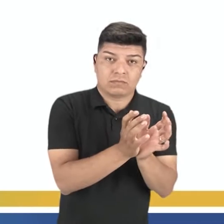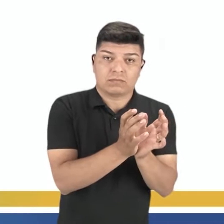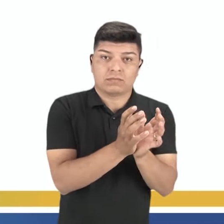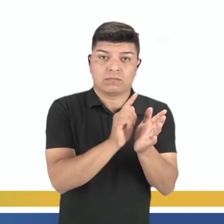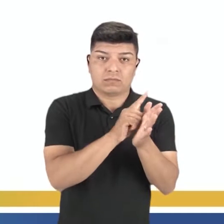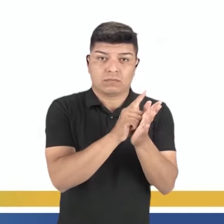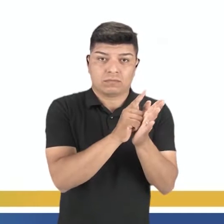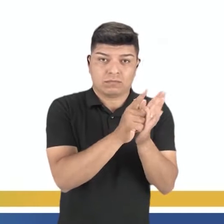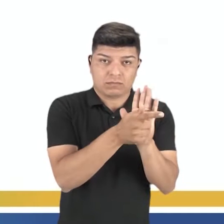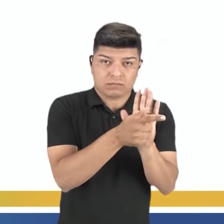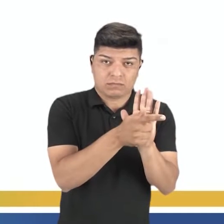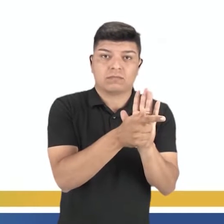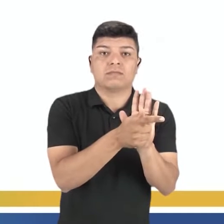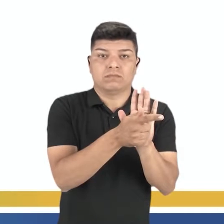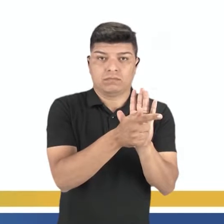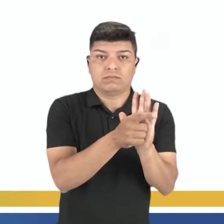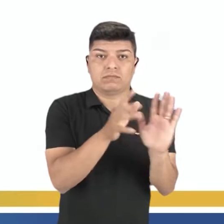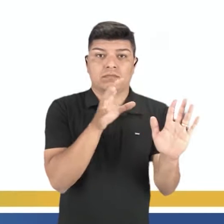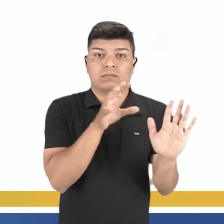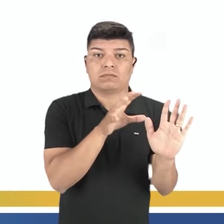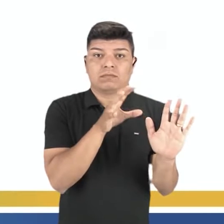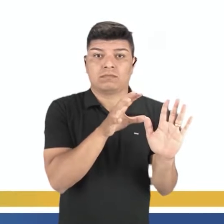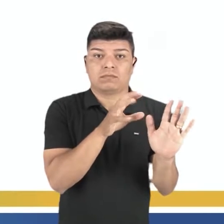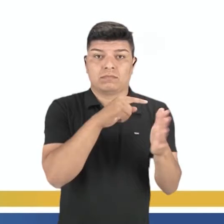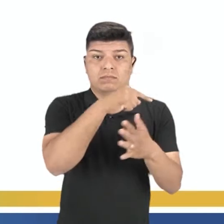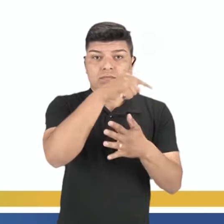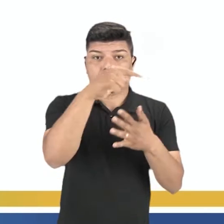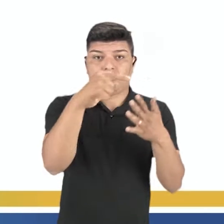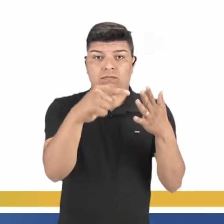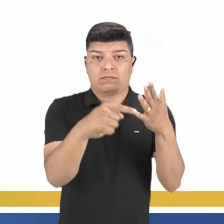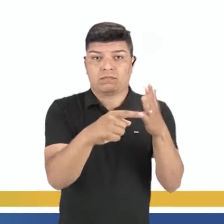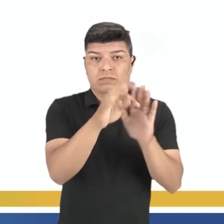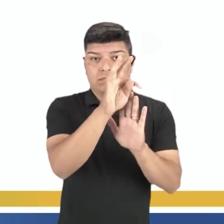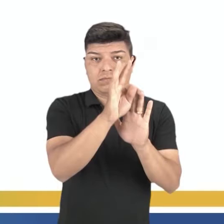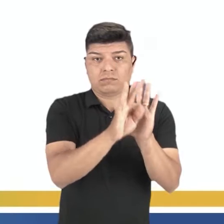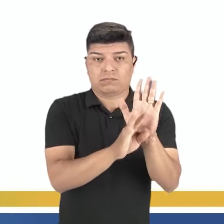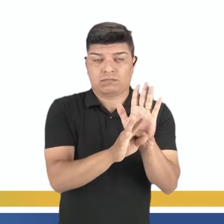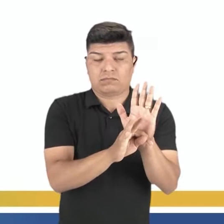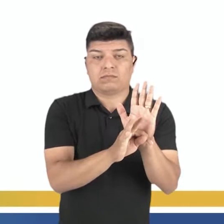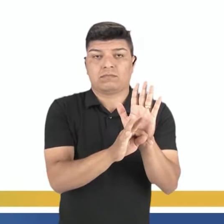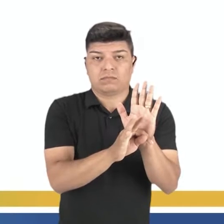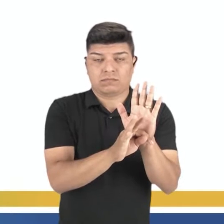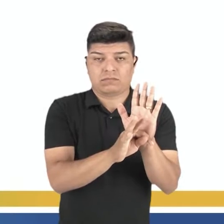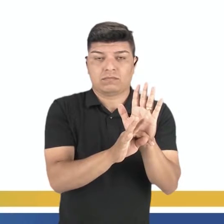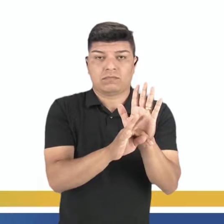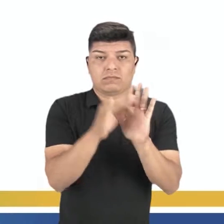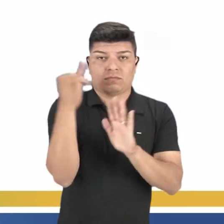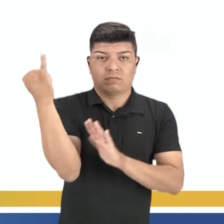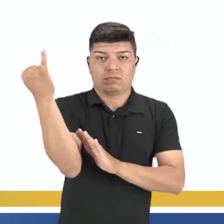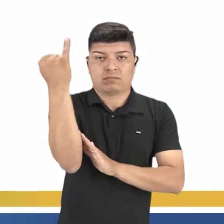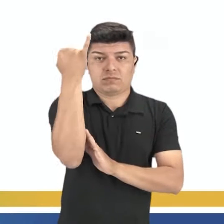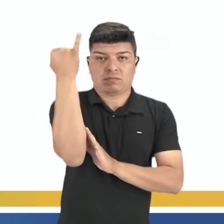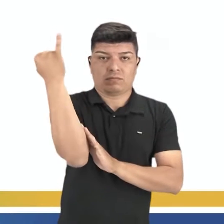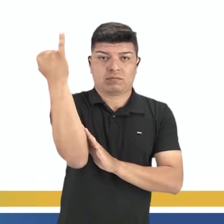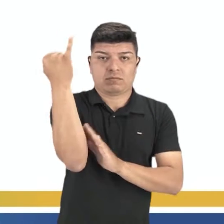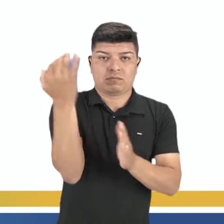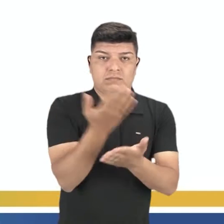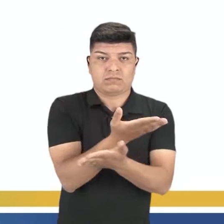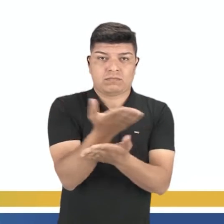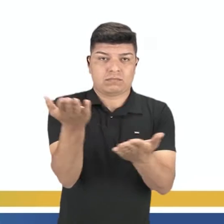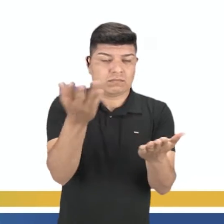de gêneros, né, no caso tipos textuais, que é muito importante você